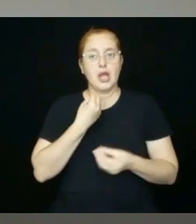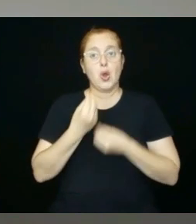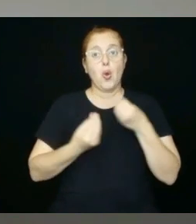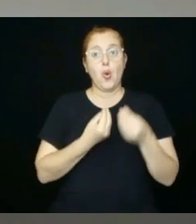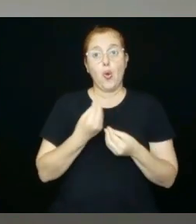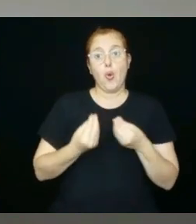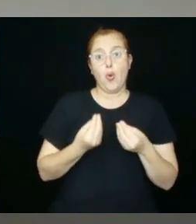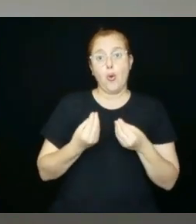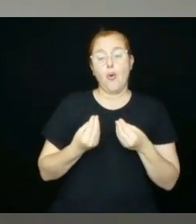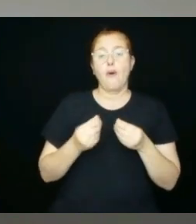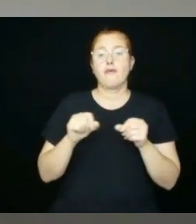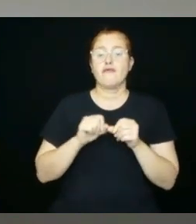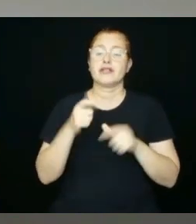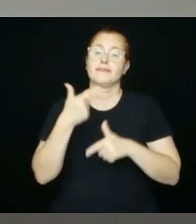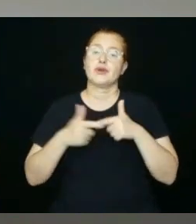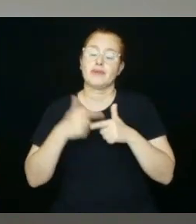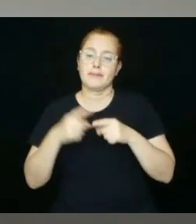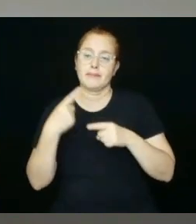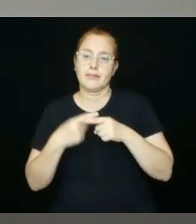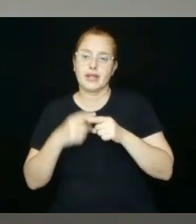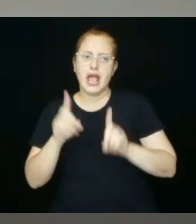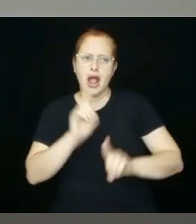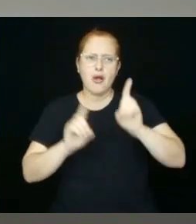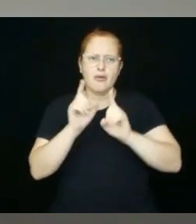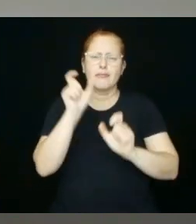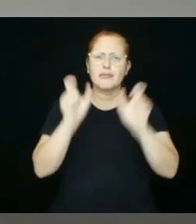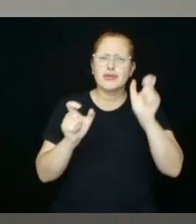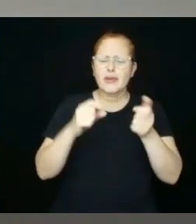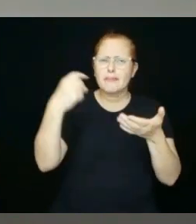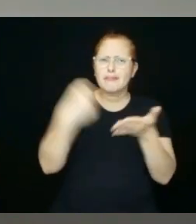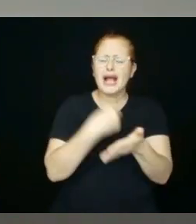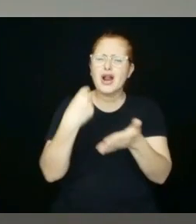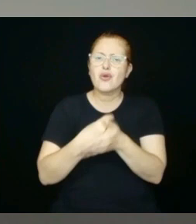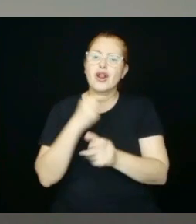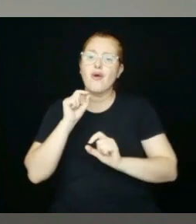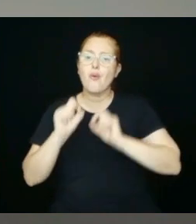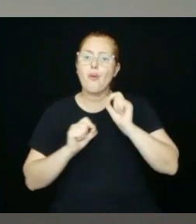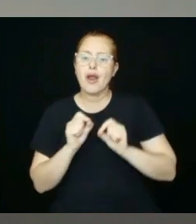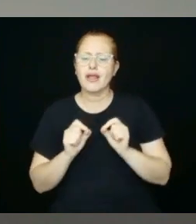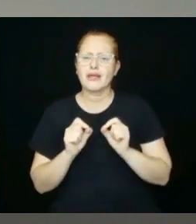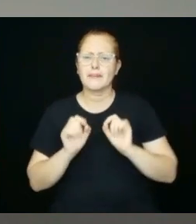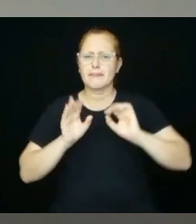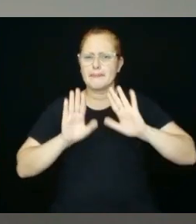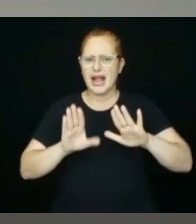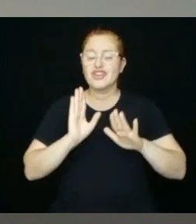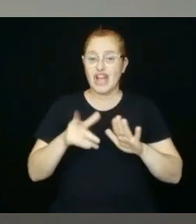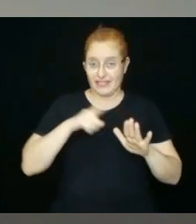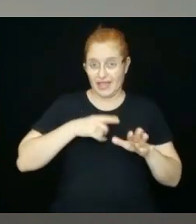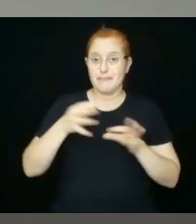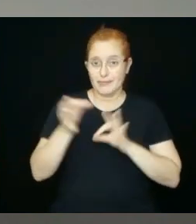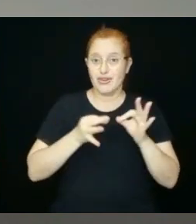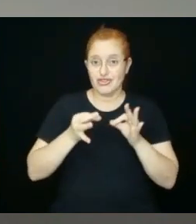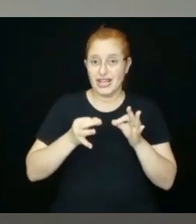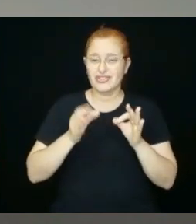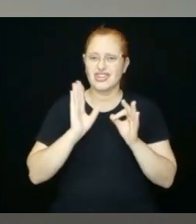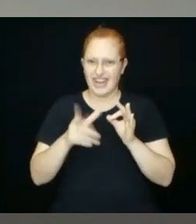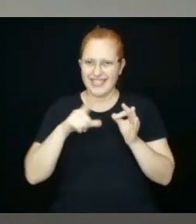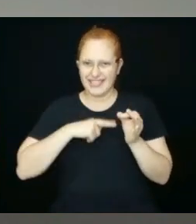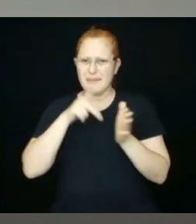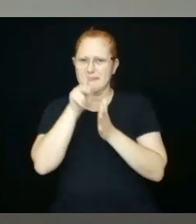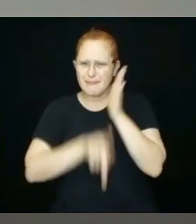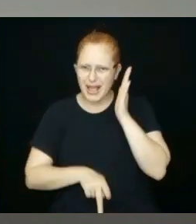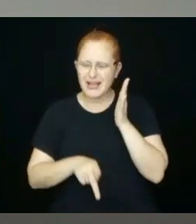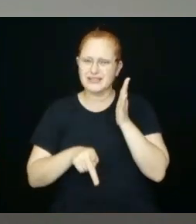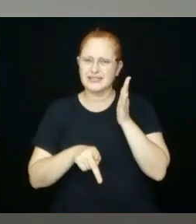foi o que muita gente que passava aqui, a pergunta que mais me faziam é: tá, mas tu já tem um projeto, né? Tu tem um plano, tu